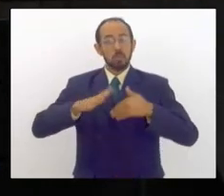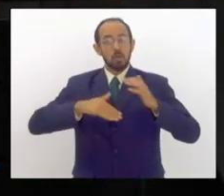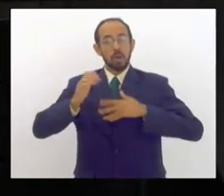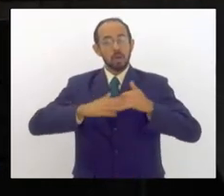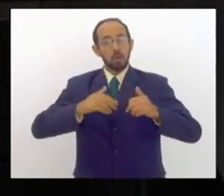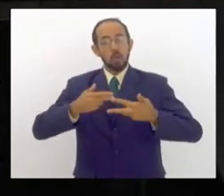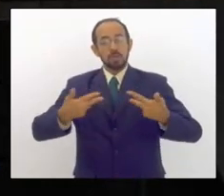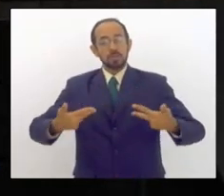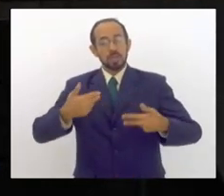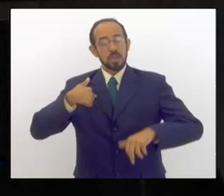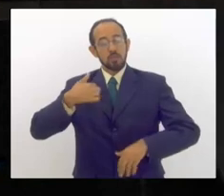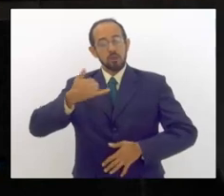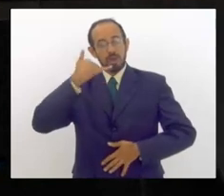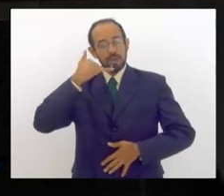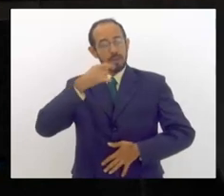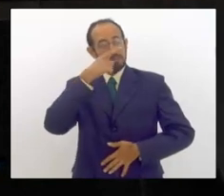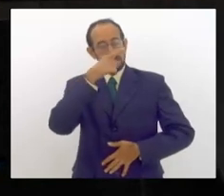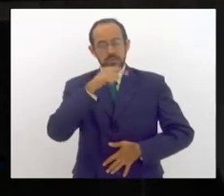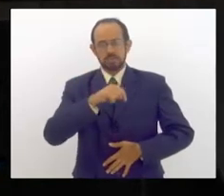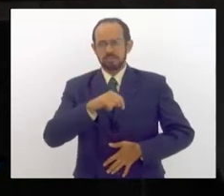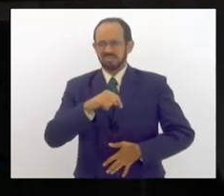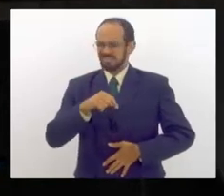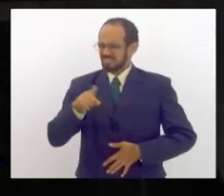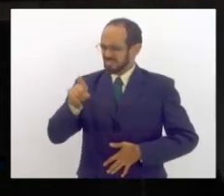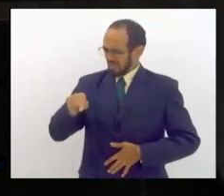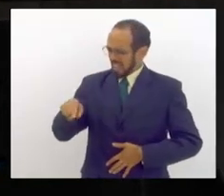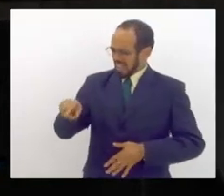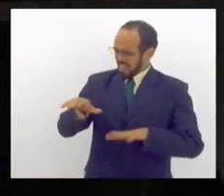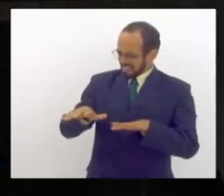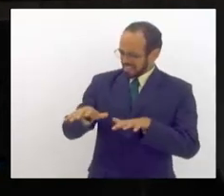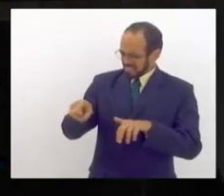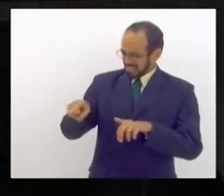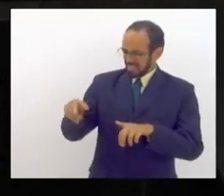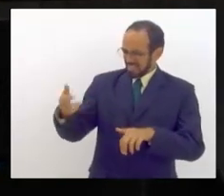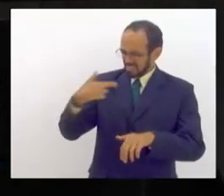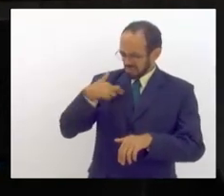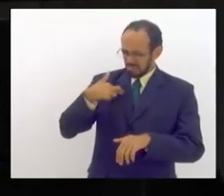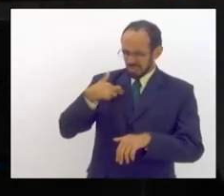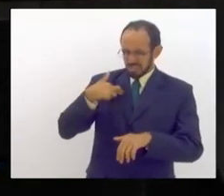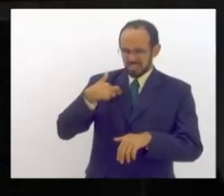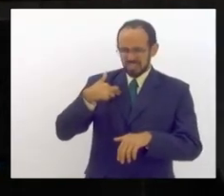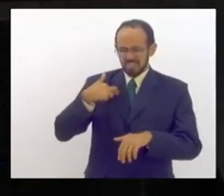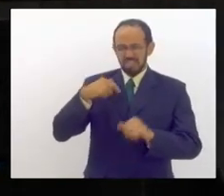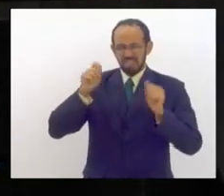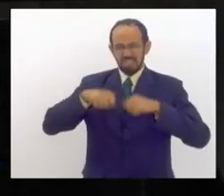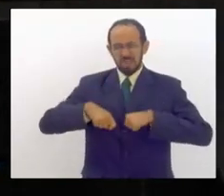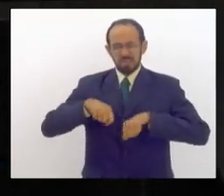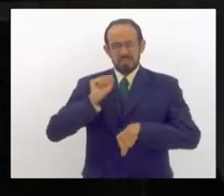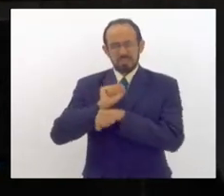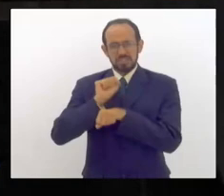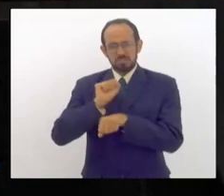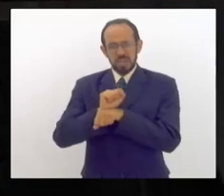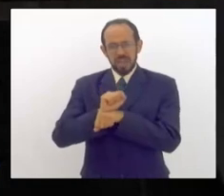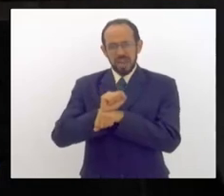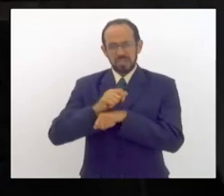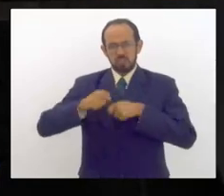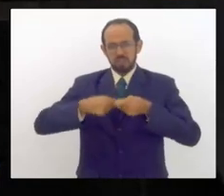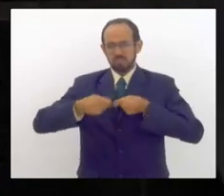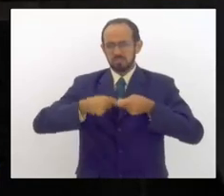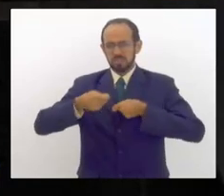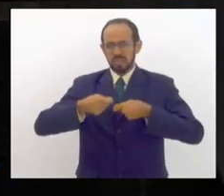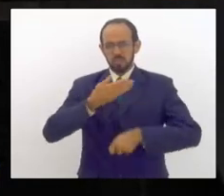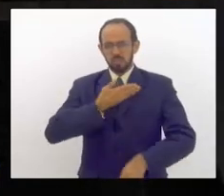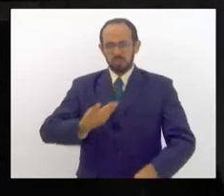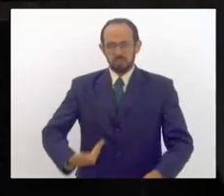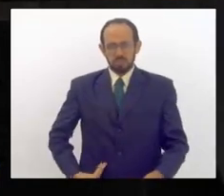Isso é resposta que nós possamos esperar de qualquer governante, qualquer